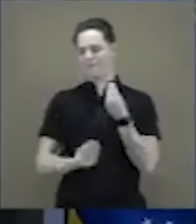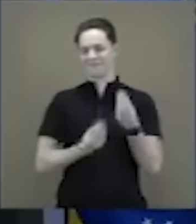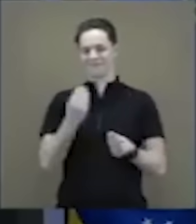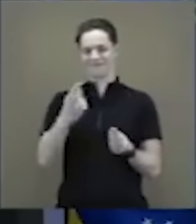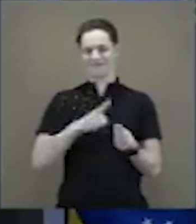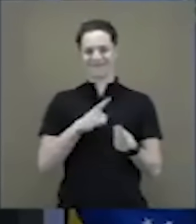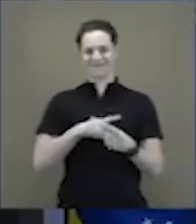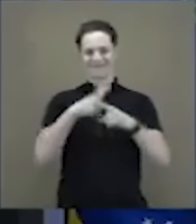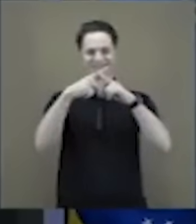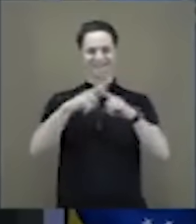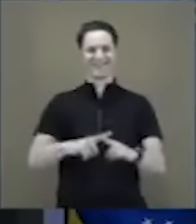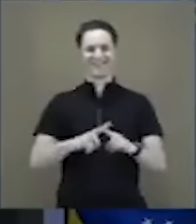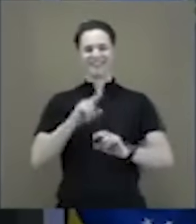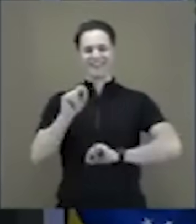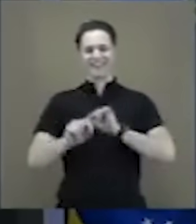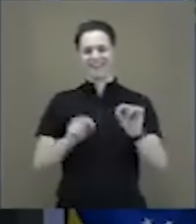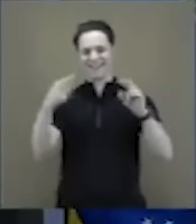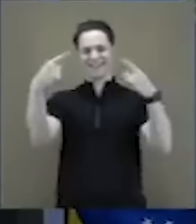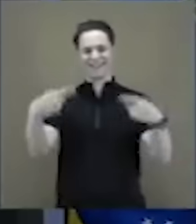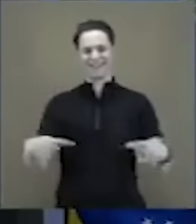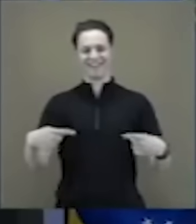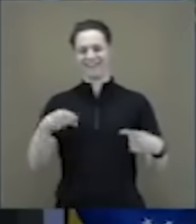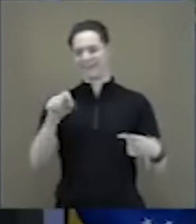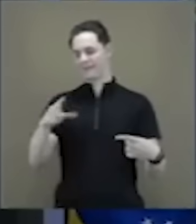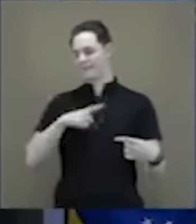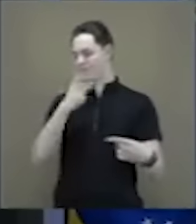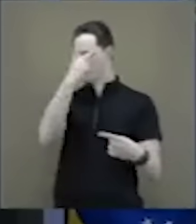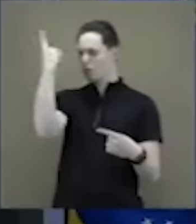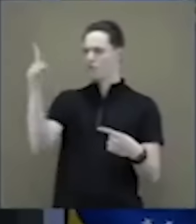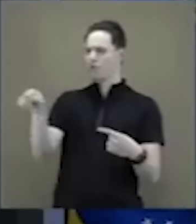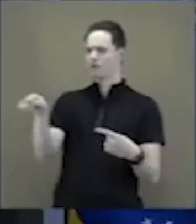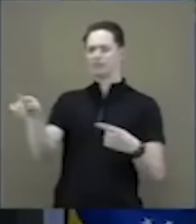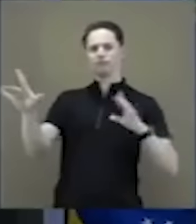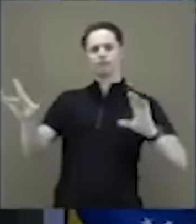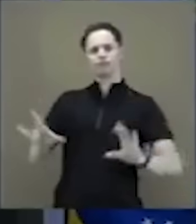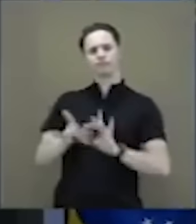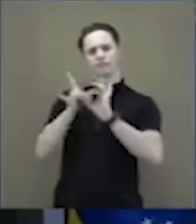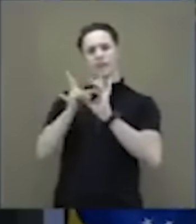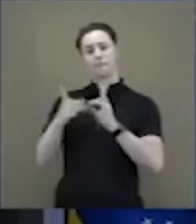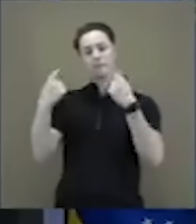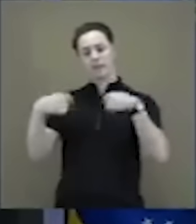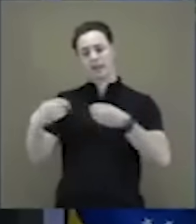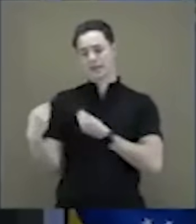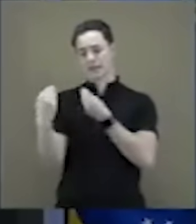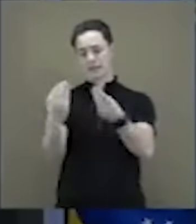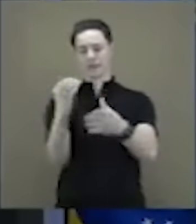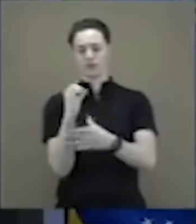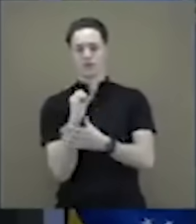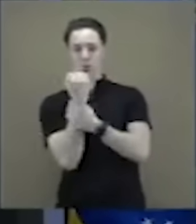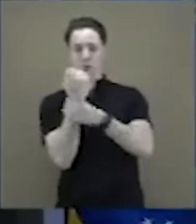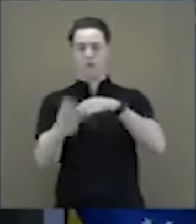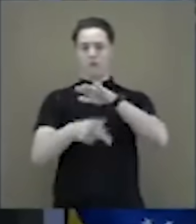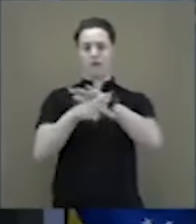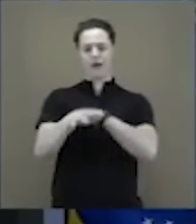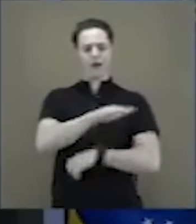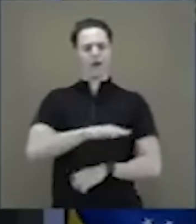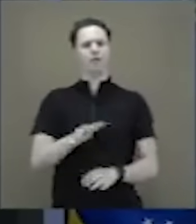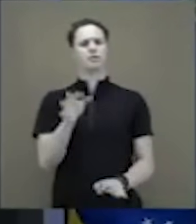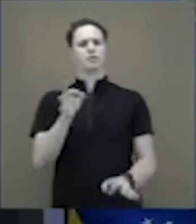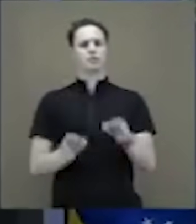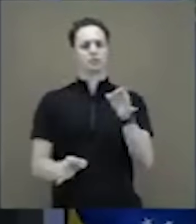desafiado por aquela corte que deveria ser justamente a asseguradora da segurança jurídica.